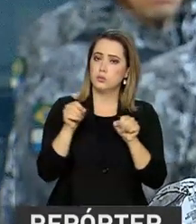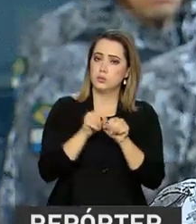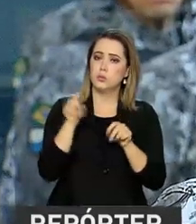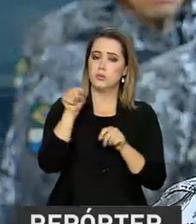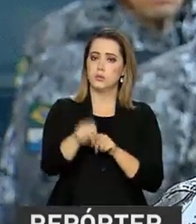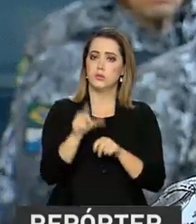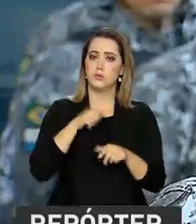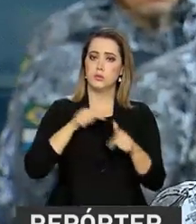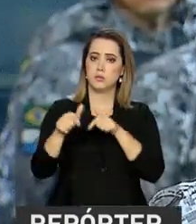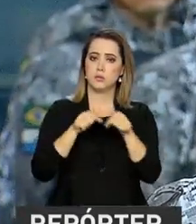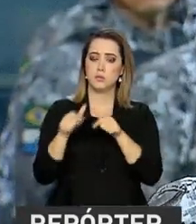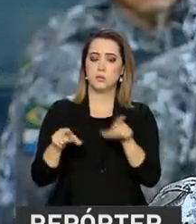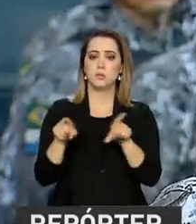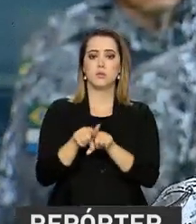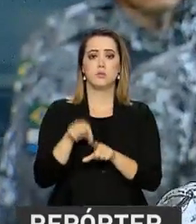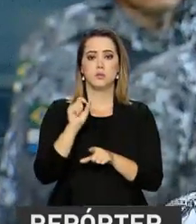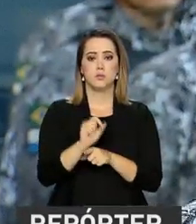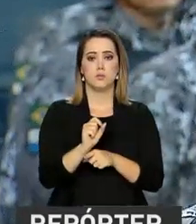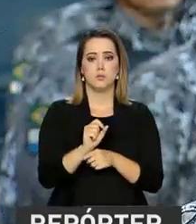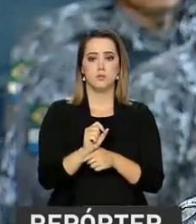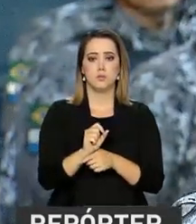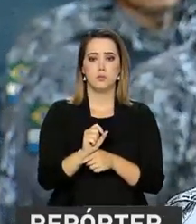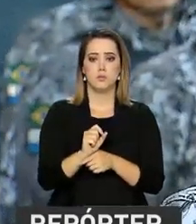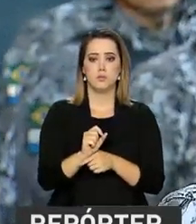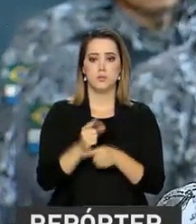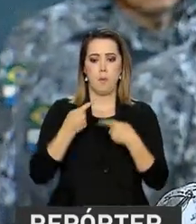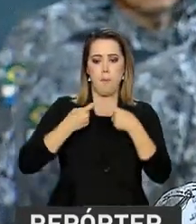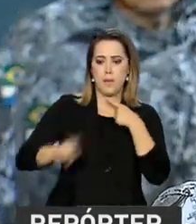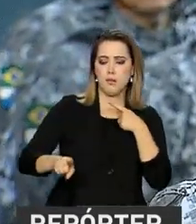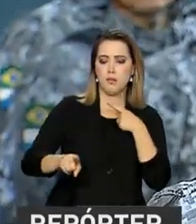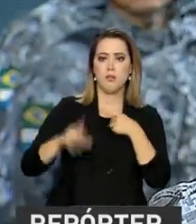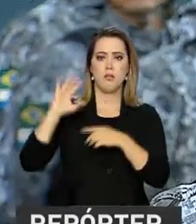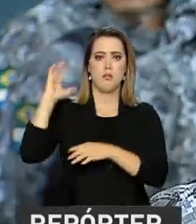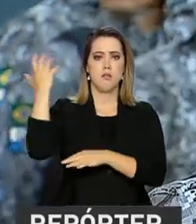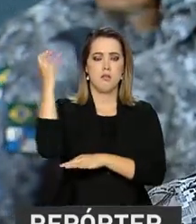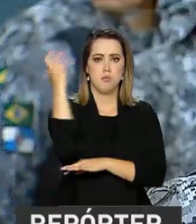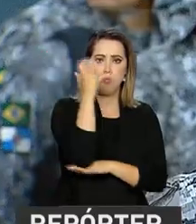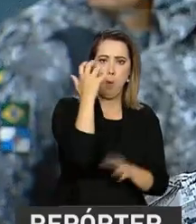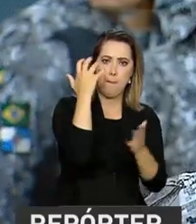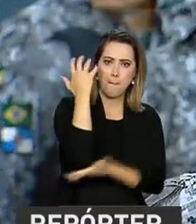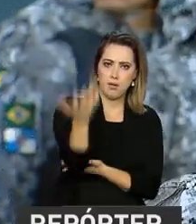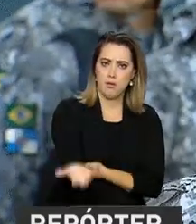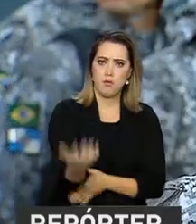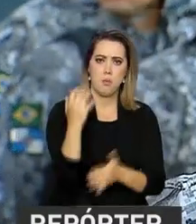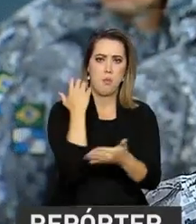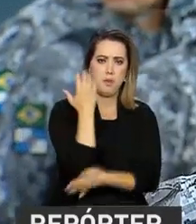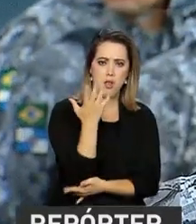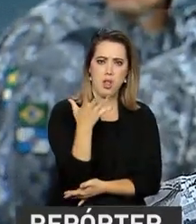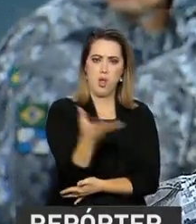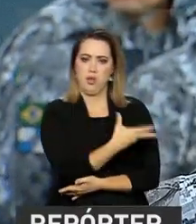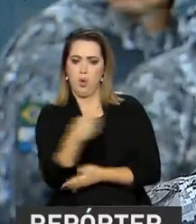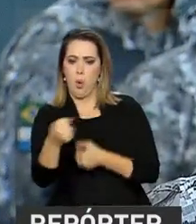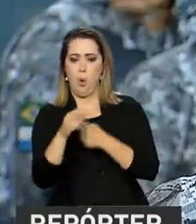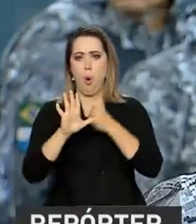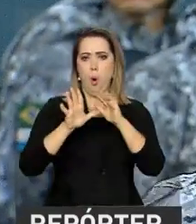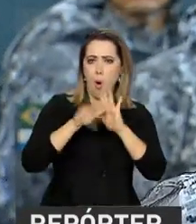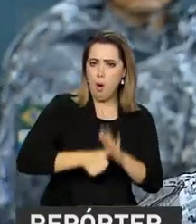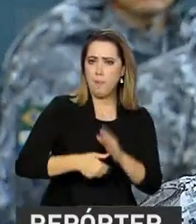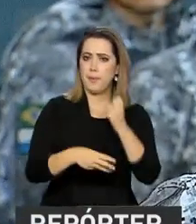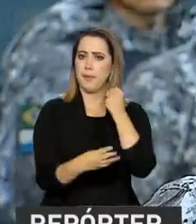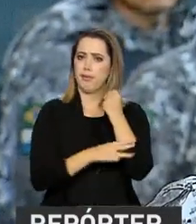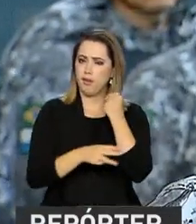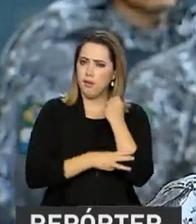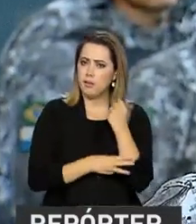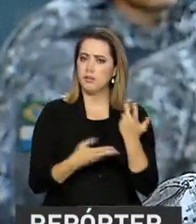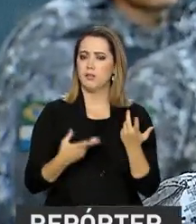operação eh contra o desmatamento ilegal, contra madeireiros que atuam de forma ilegal,